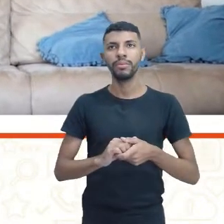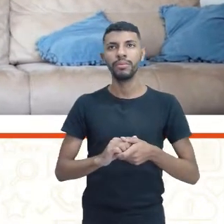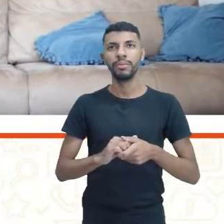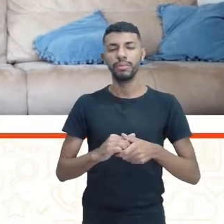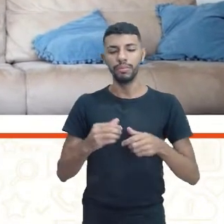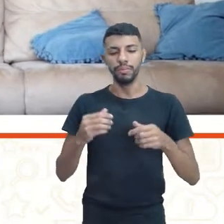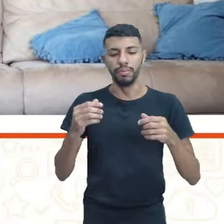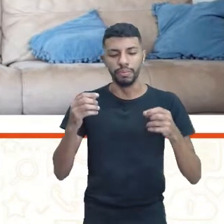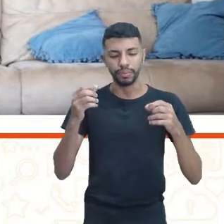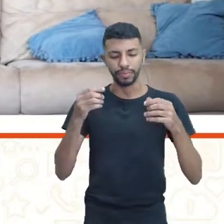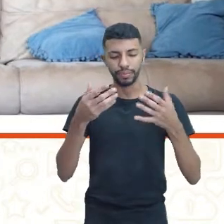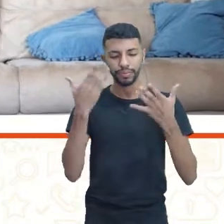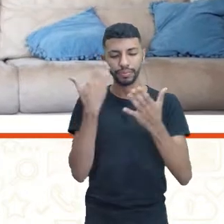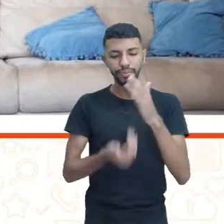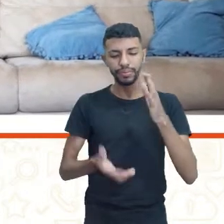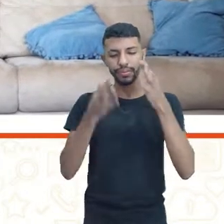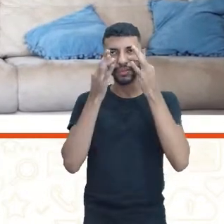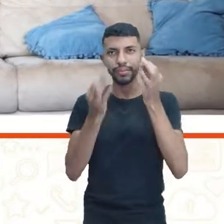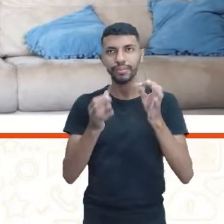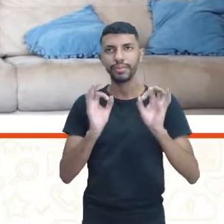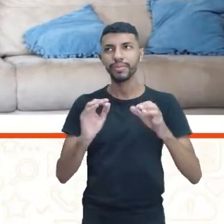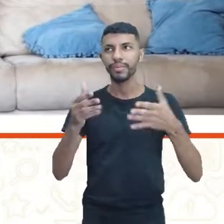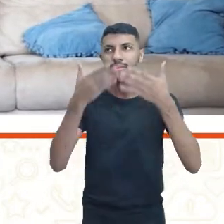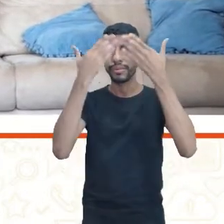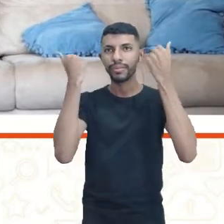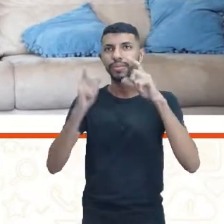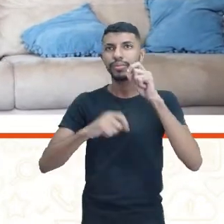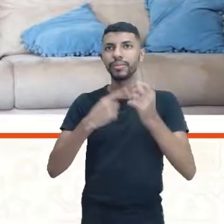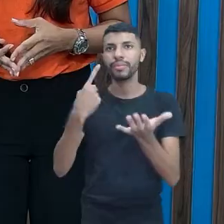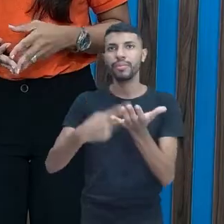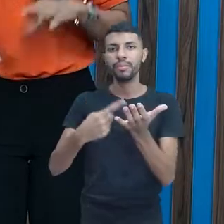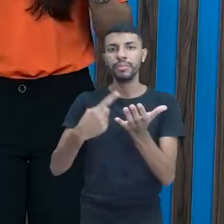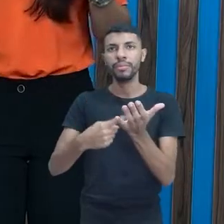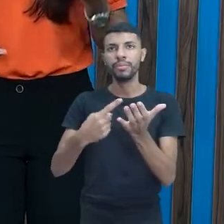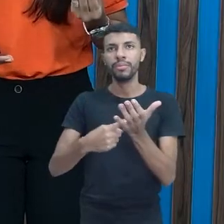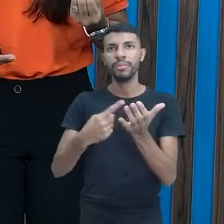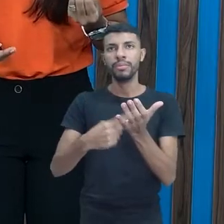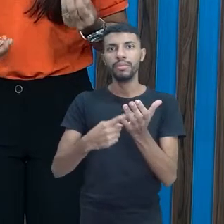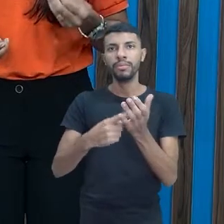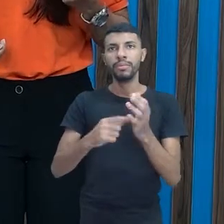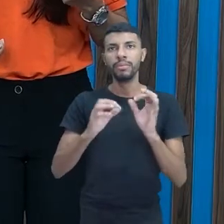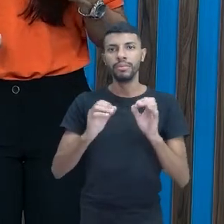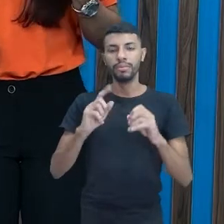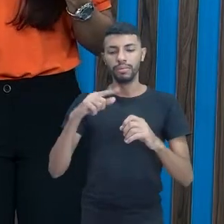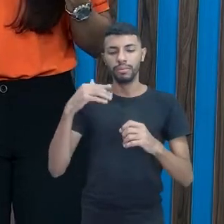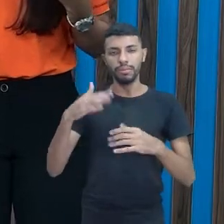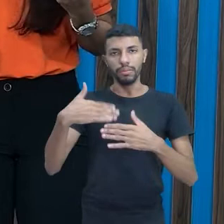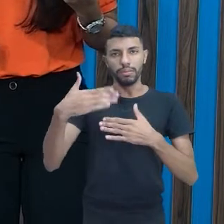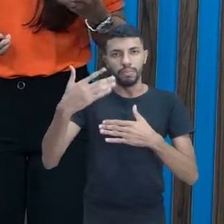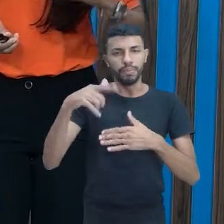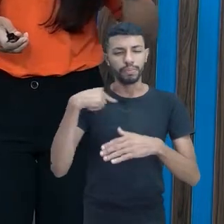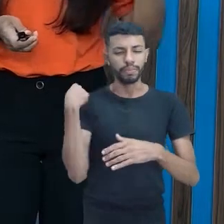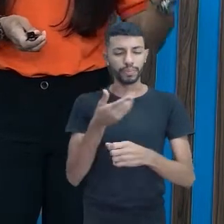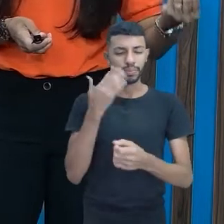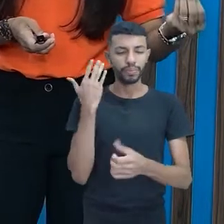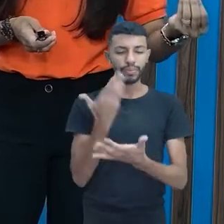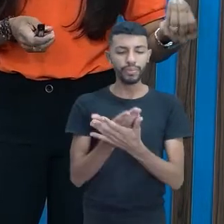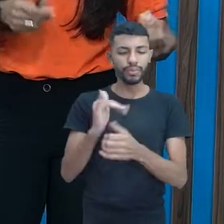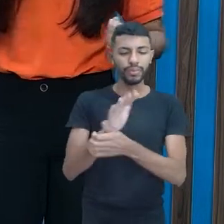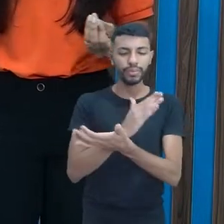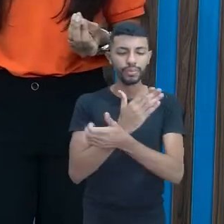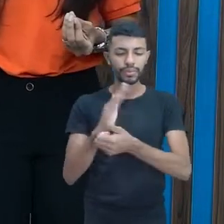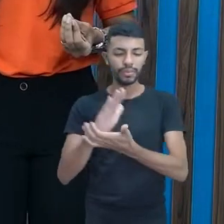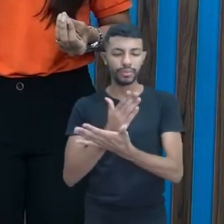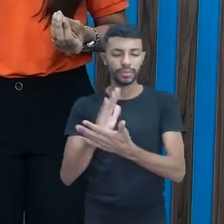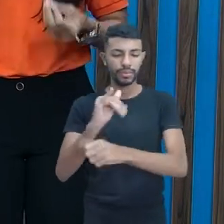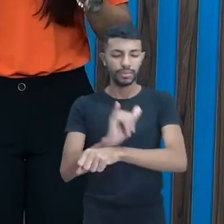facilidade e esquecem os compromissos. A gente vai ver mais lá na frente algumas estratégias que a gente pode utilizar tanto em casa